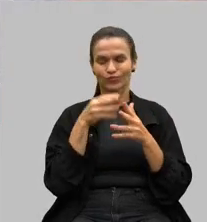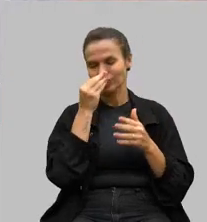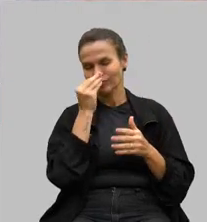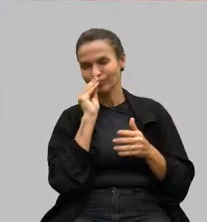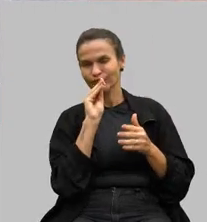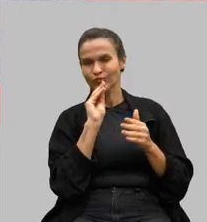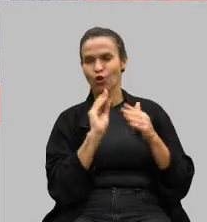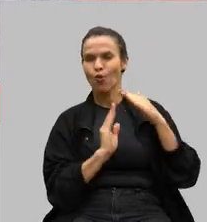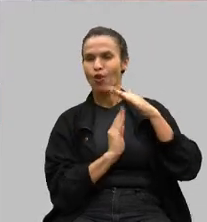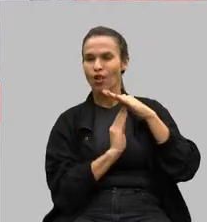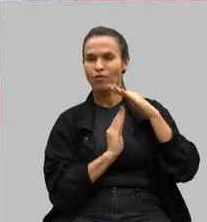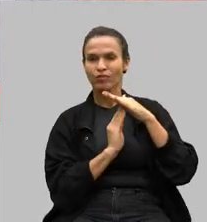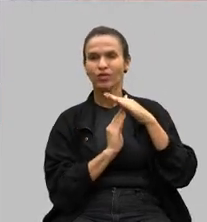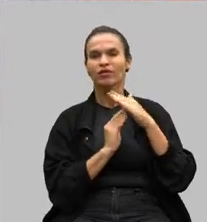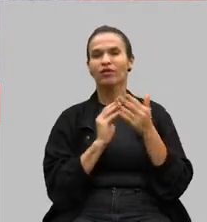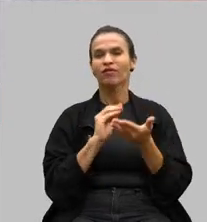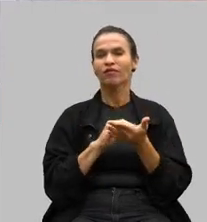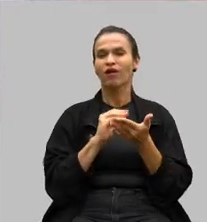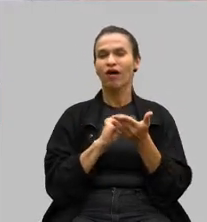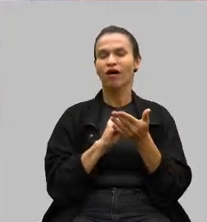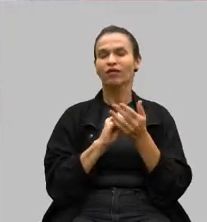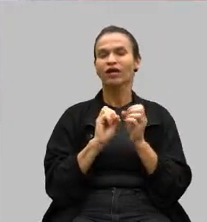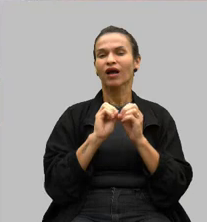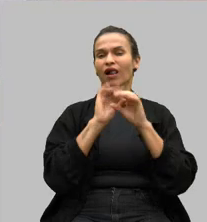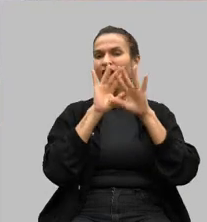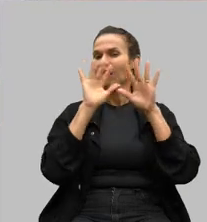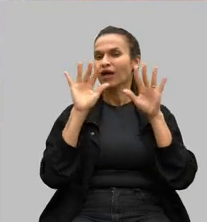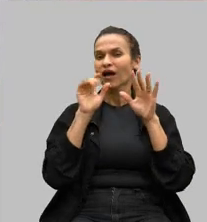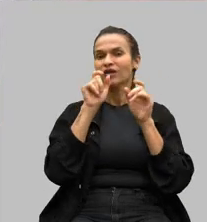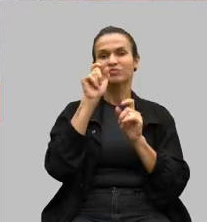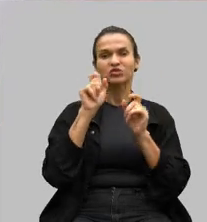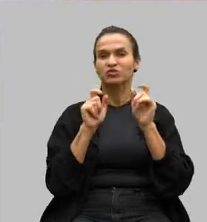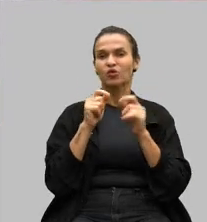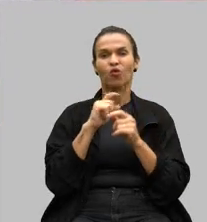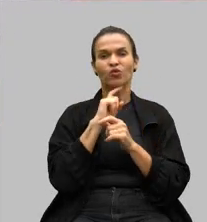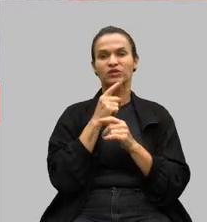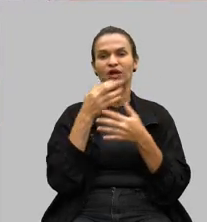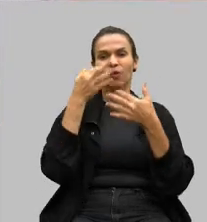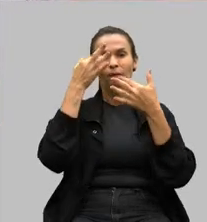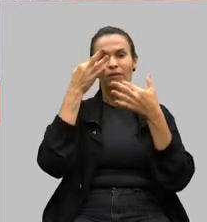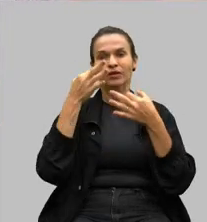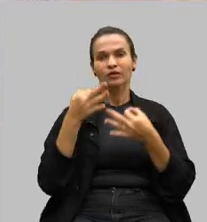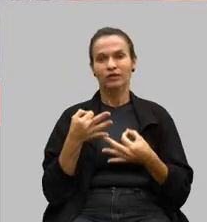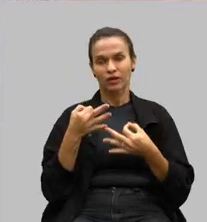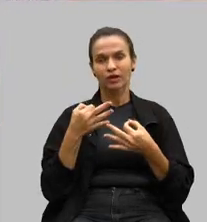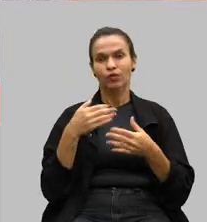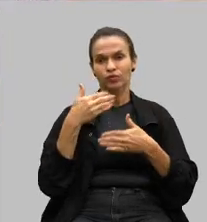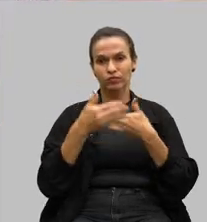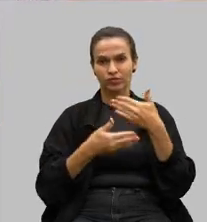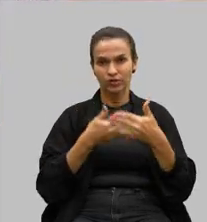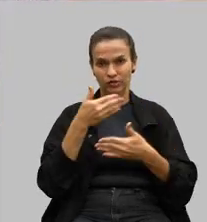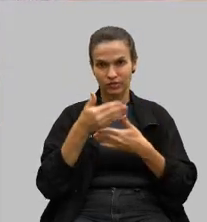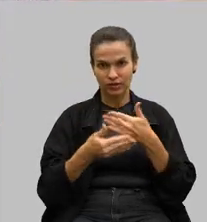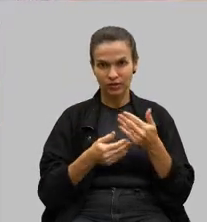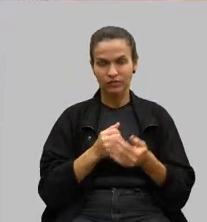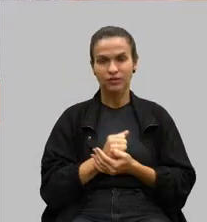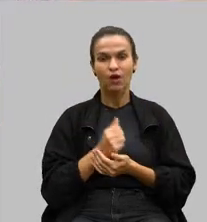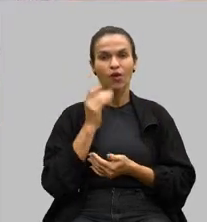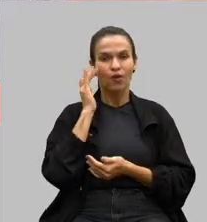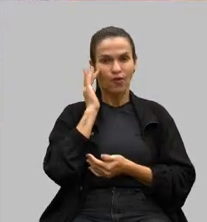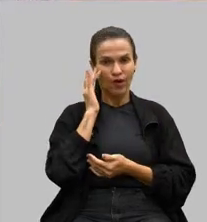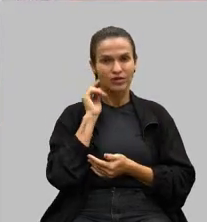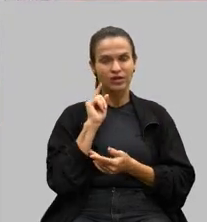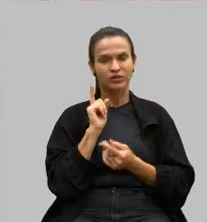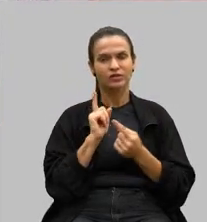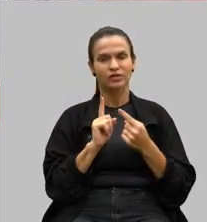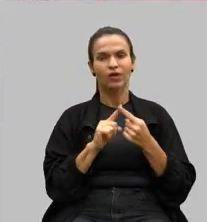tem muito transparência as pessoas de repente não conseguem compreender muito bem os processos então eu acho que esse é um